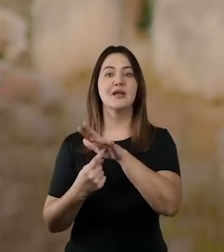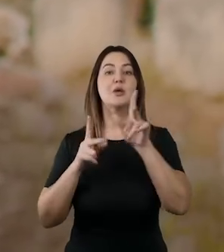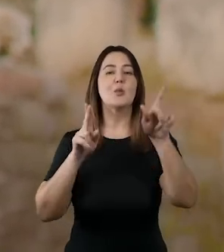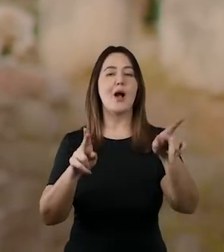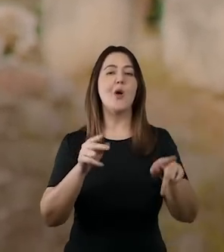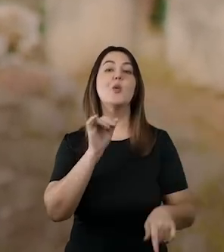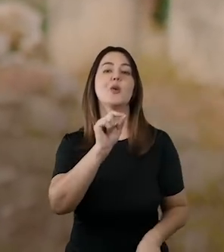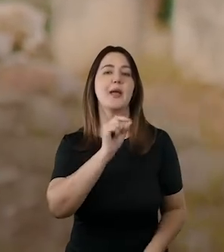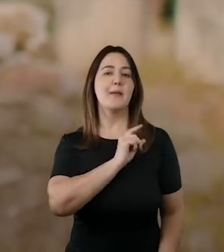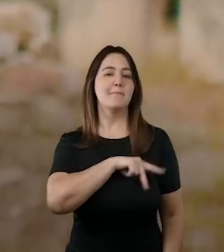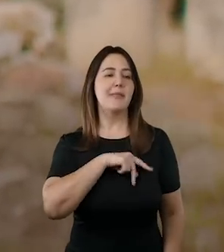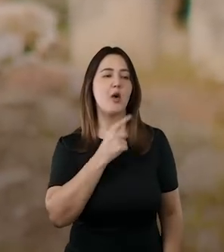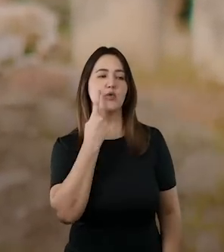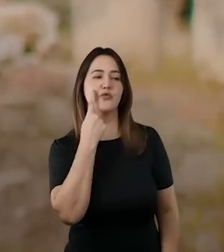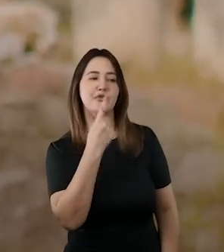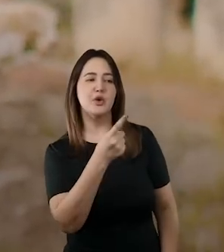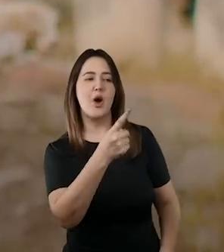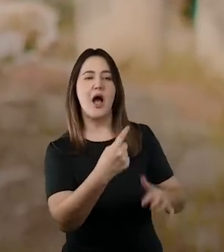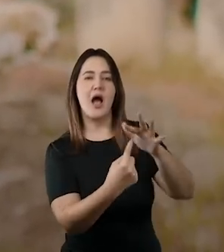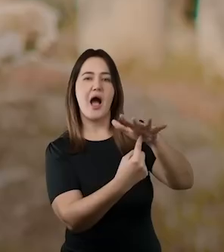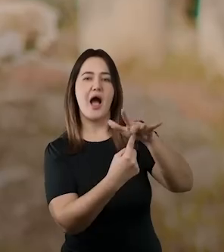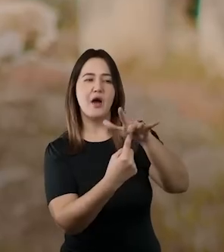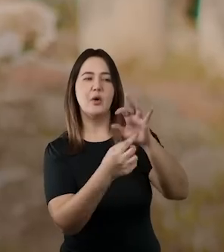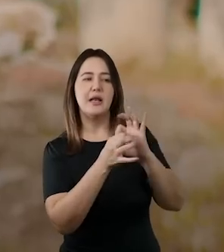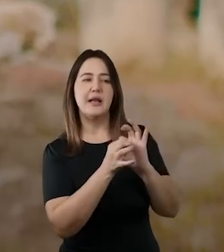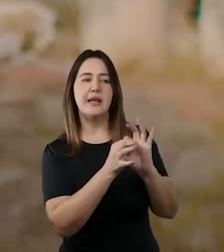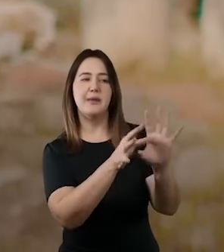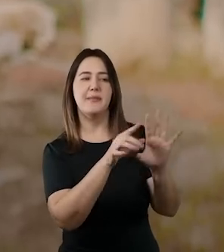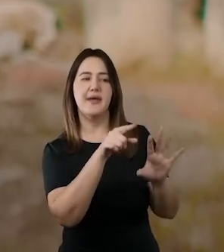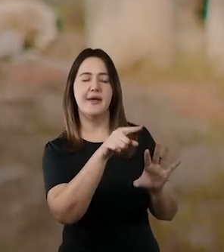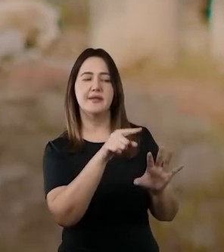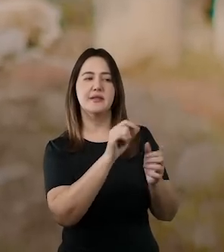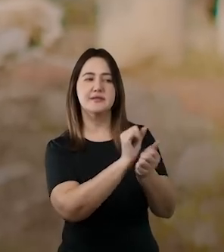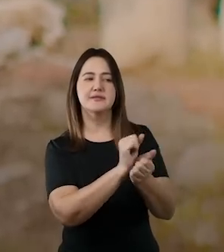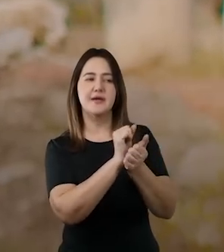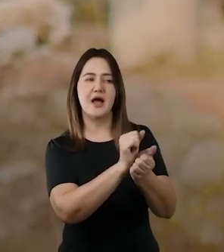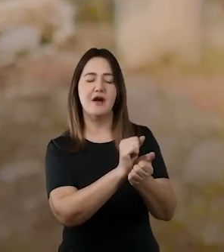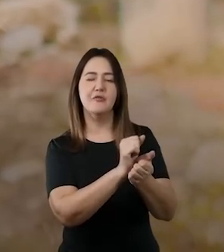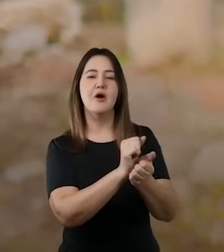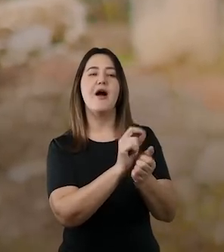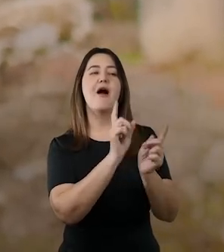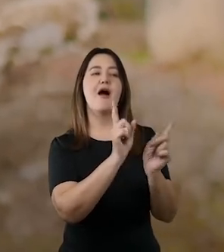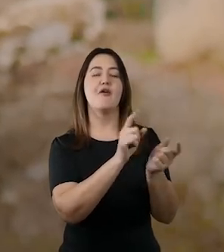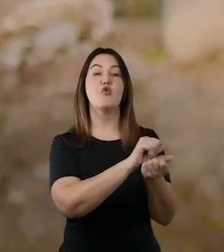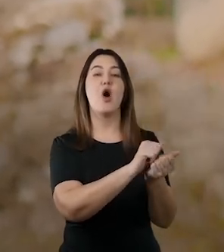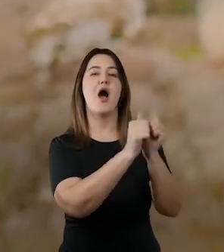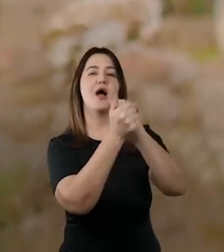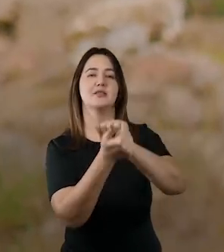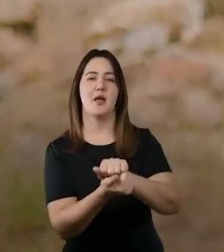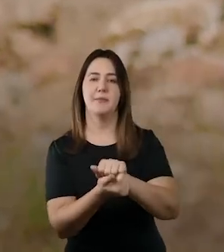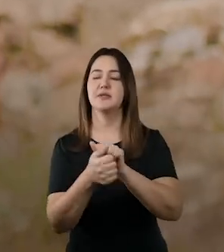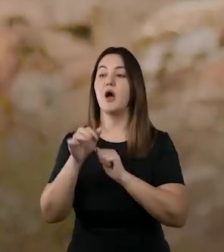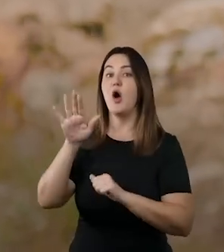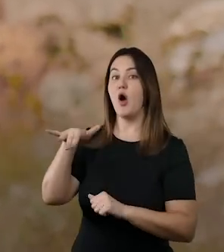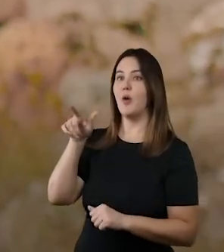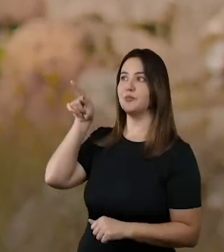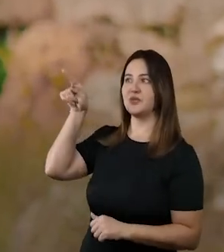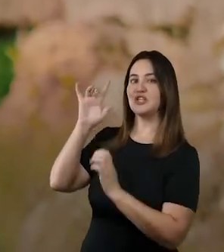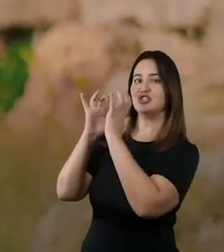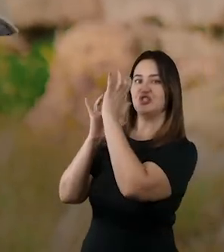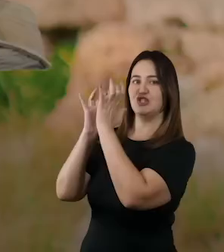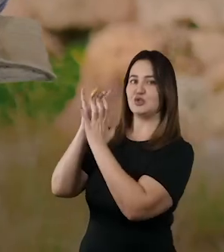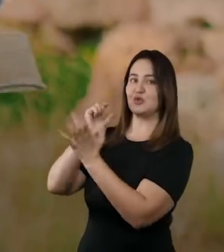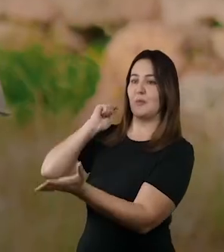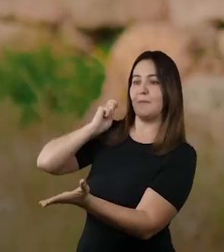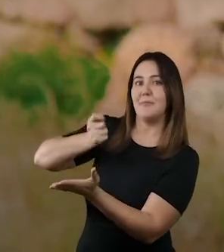aquele substantivo ágora e o transformasse num verbo para dizer que Cristo, simbolicamente, é claro, nos levou até